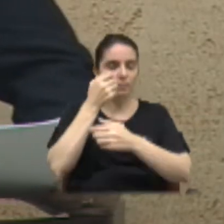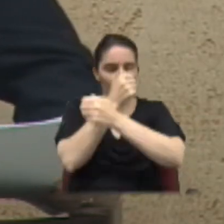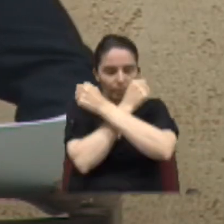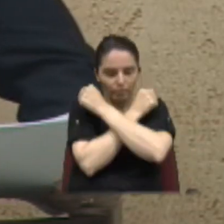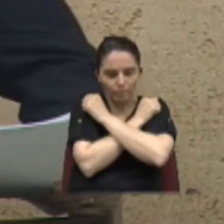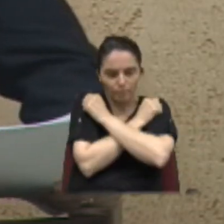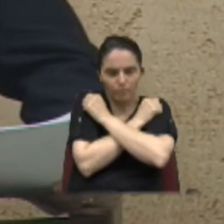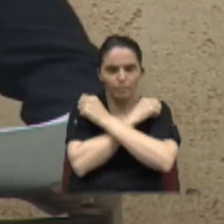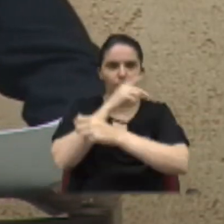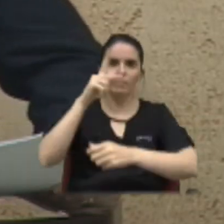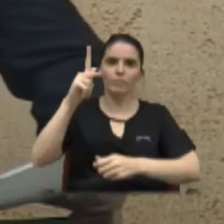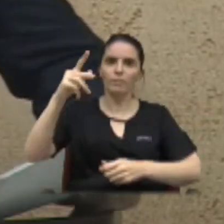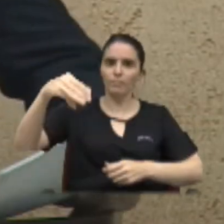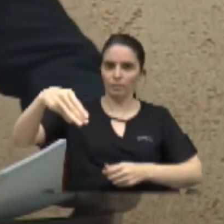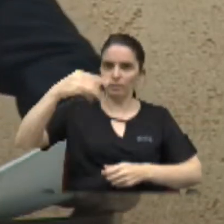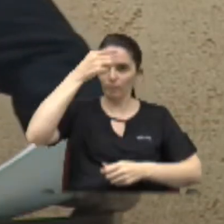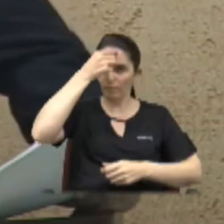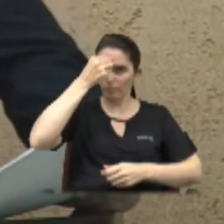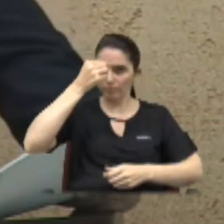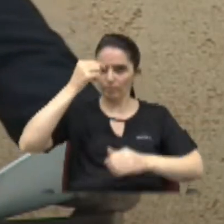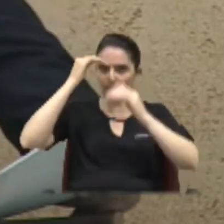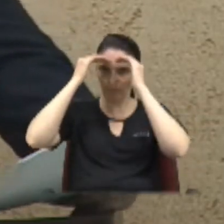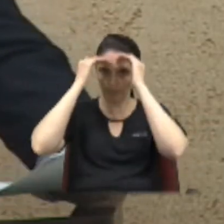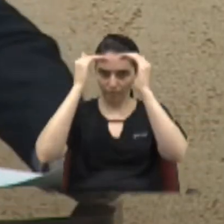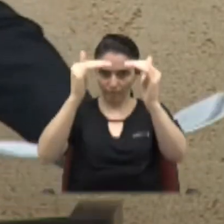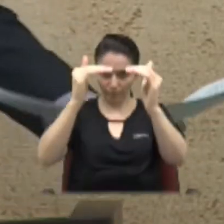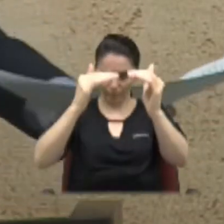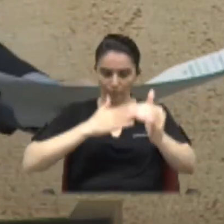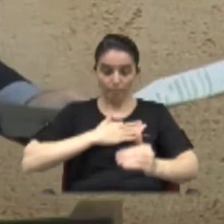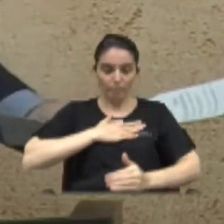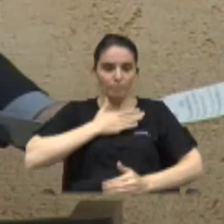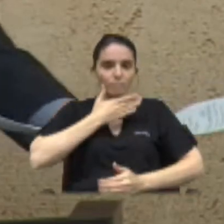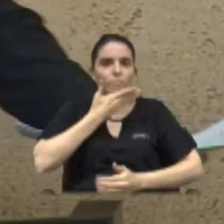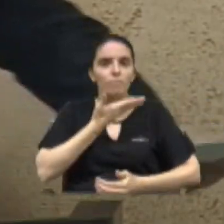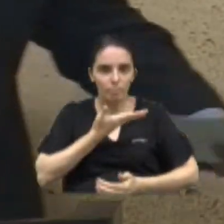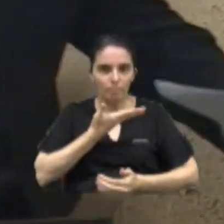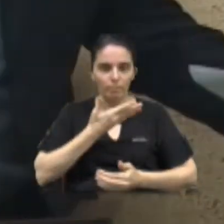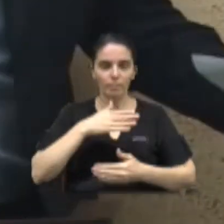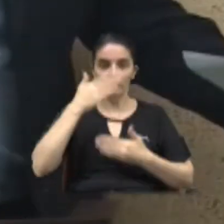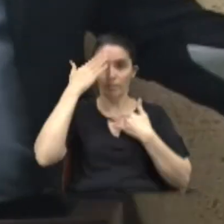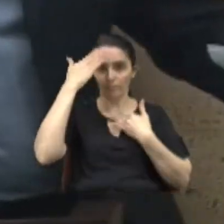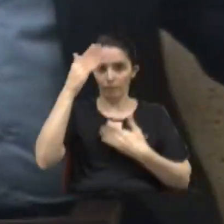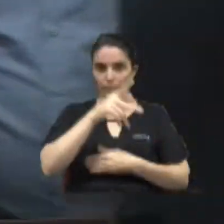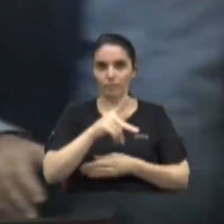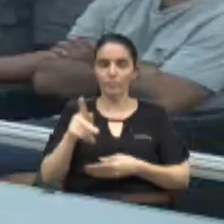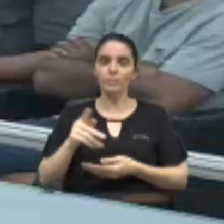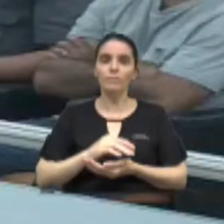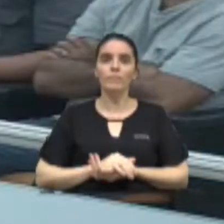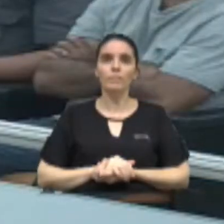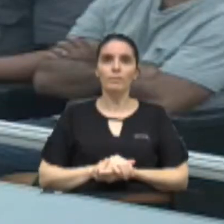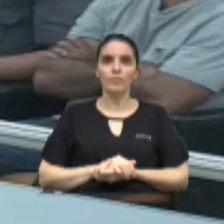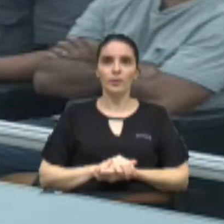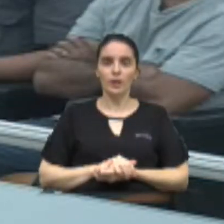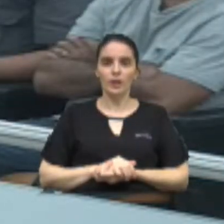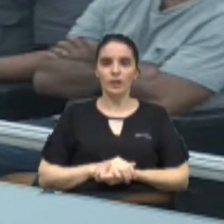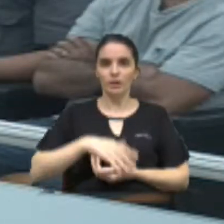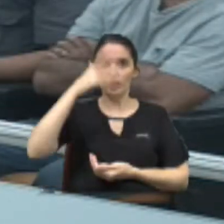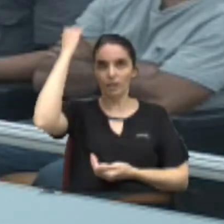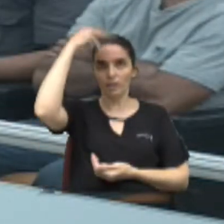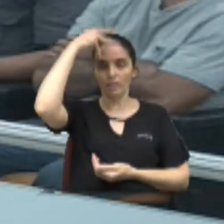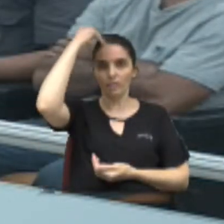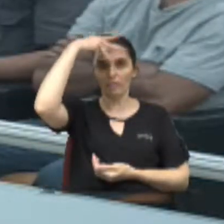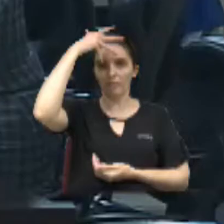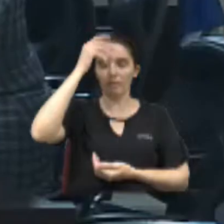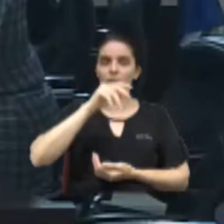Polícia Militar, tem todo o meu respeito e a minha admiração. Obrigado, presidente. A palavra, vereadora Érica Tanque.